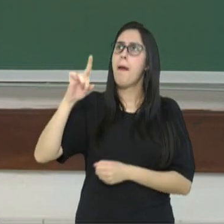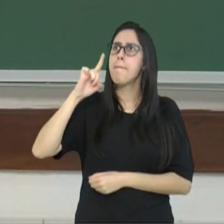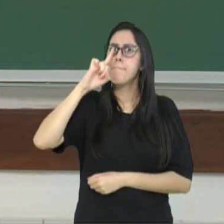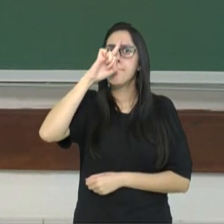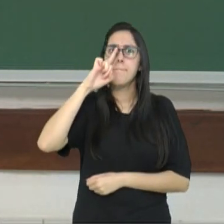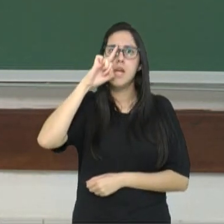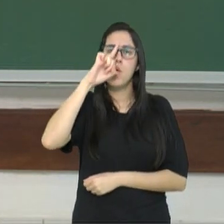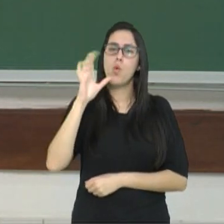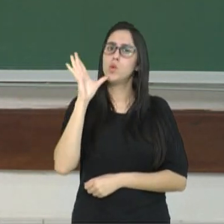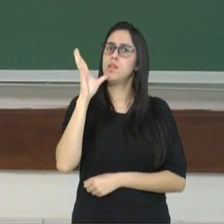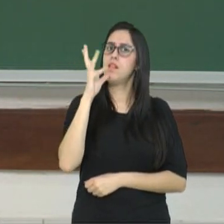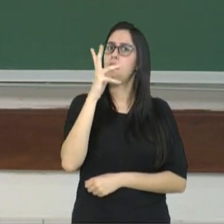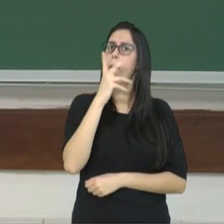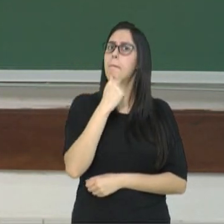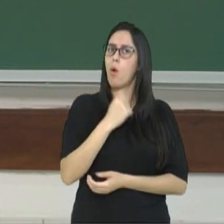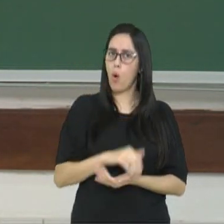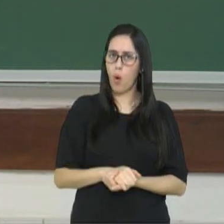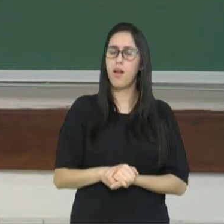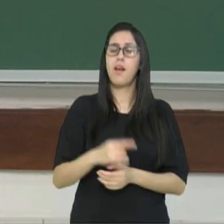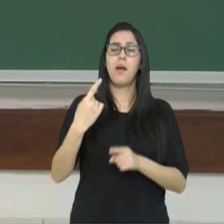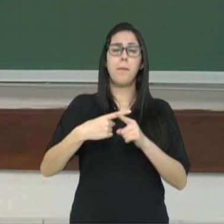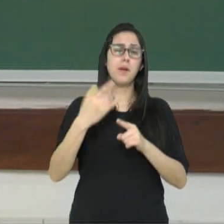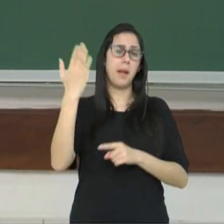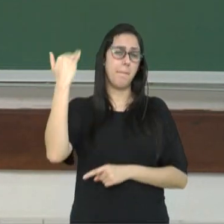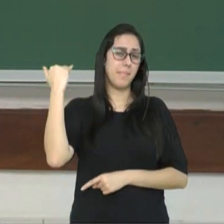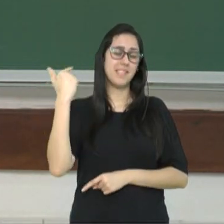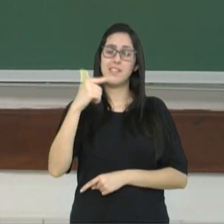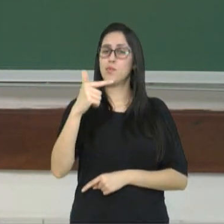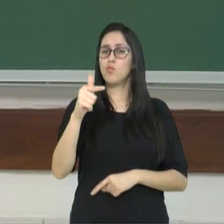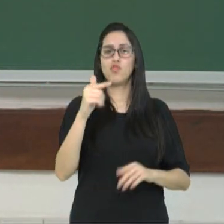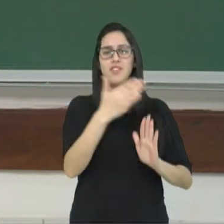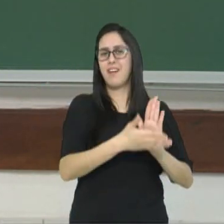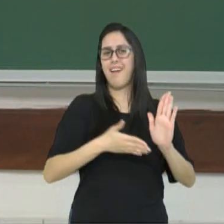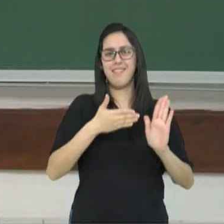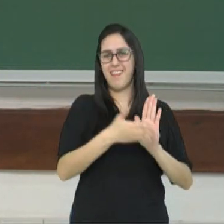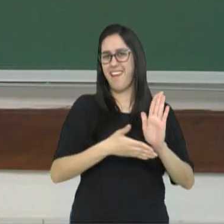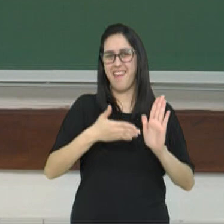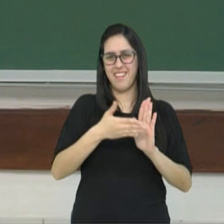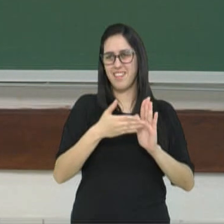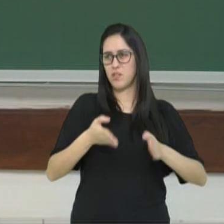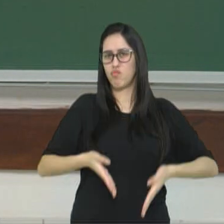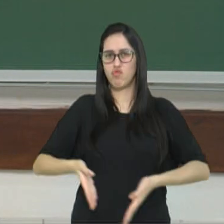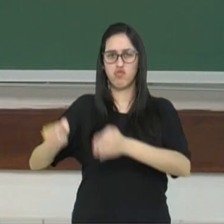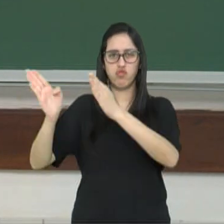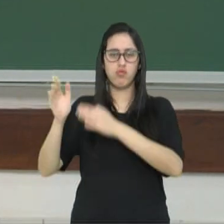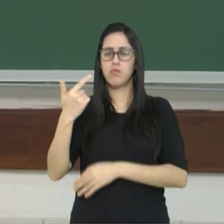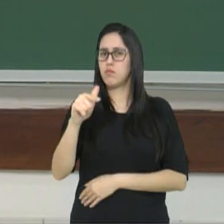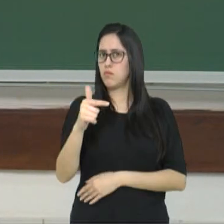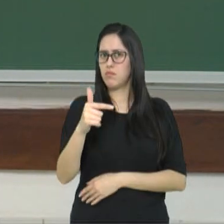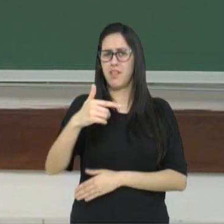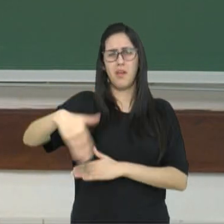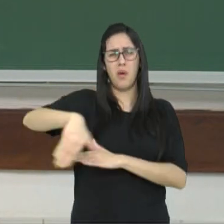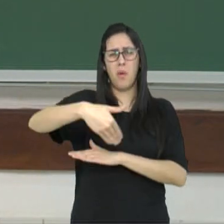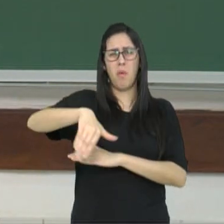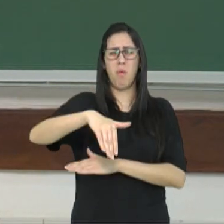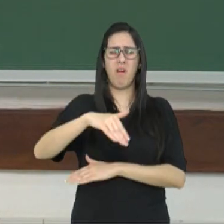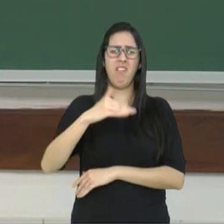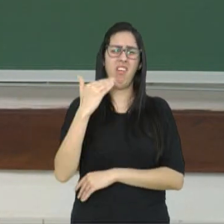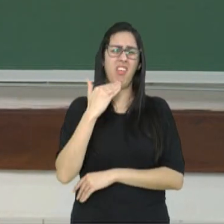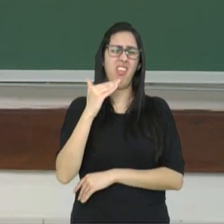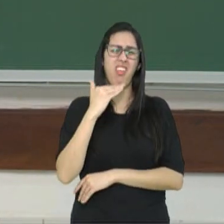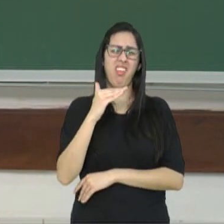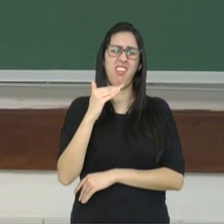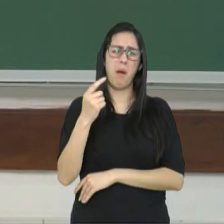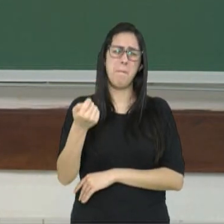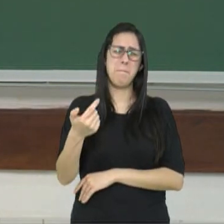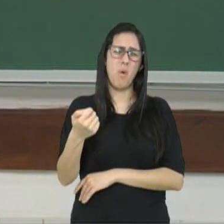muito demorado. Vamos lembrar que não haviam trens que ligavam essa região, vamos lembrar que não haviam nem estradas direito dessa